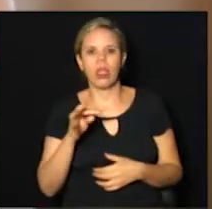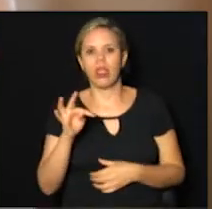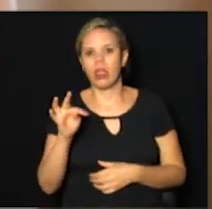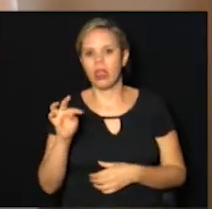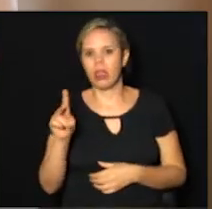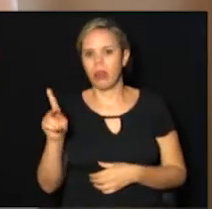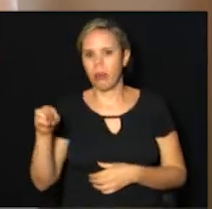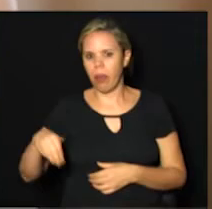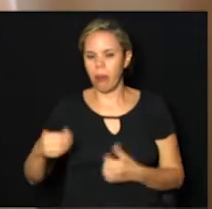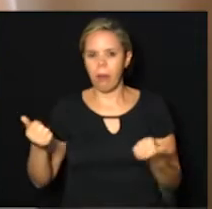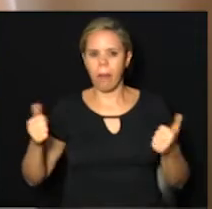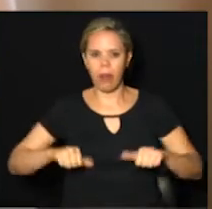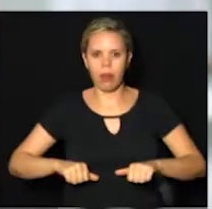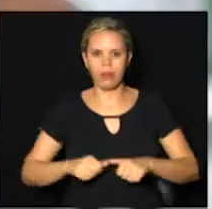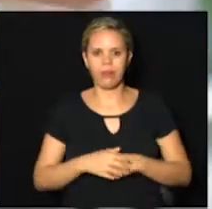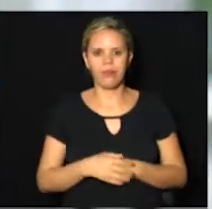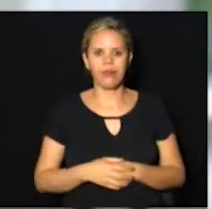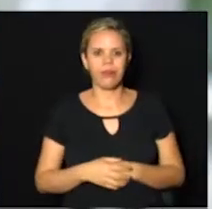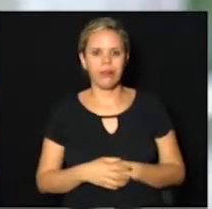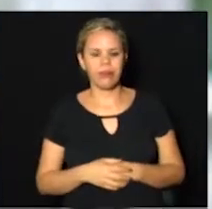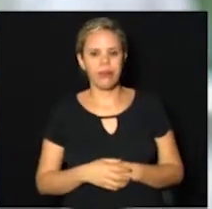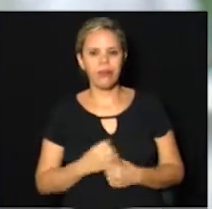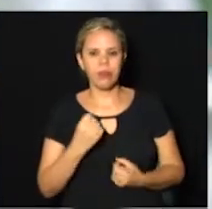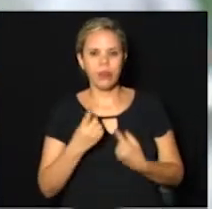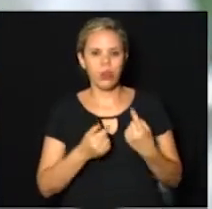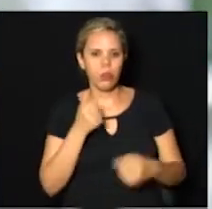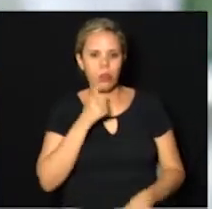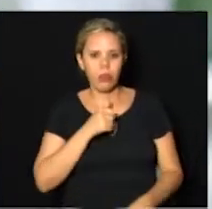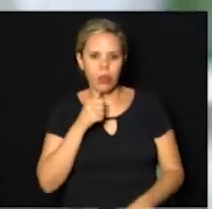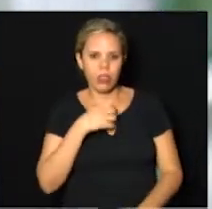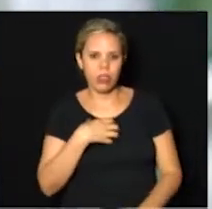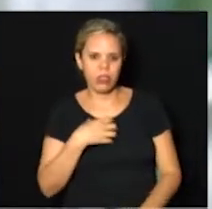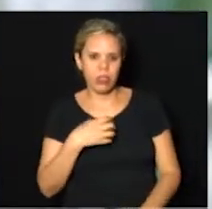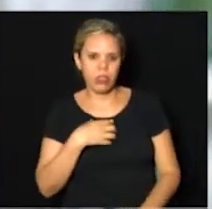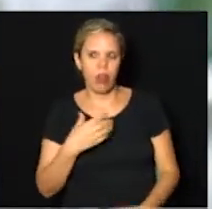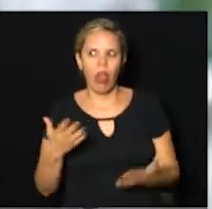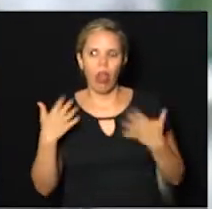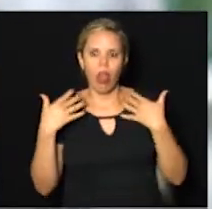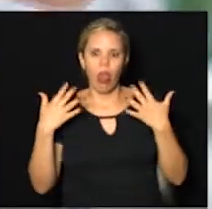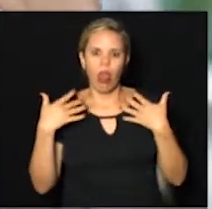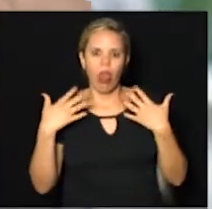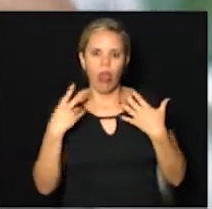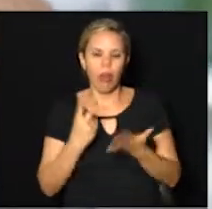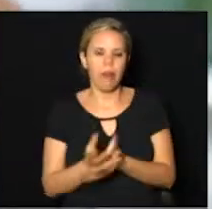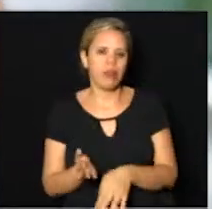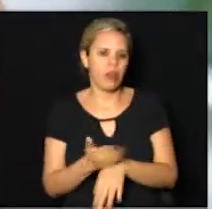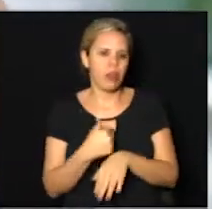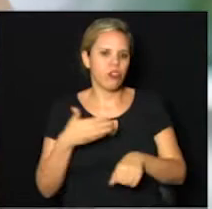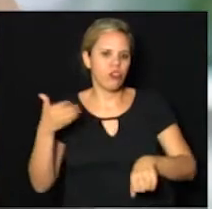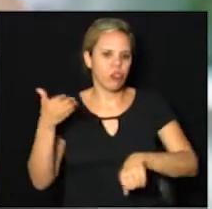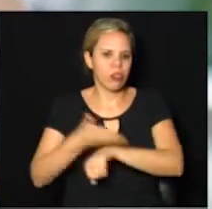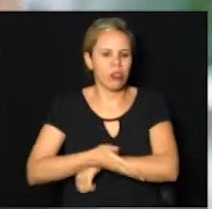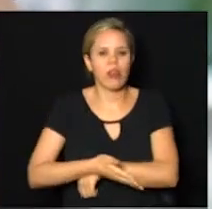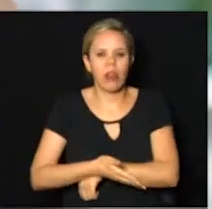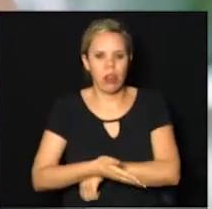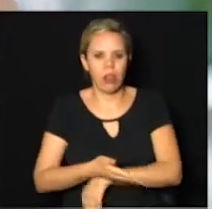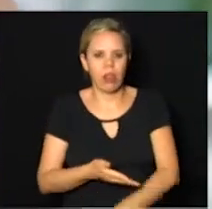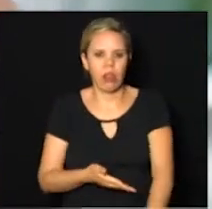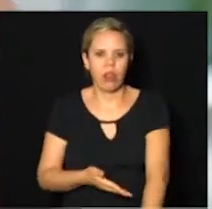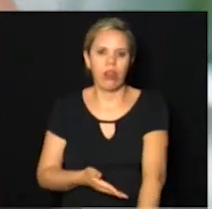podem piorar. Algumas mulheres sentem até os calores mesmo antes de entrar